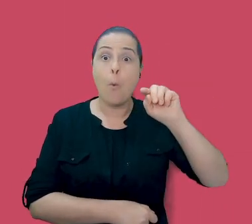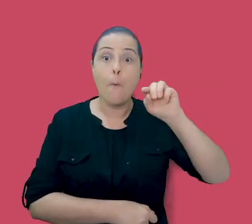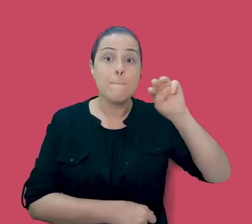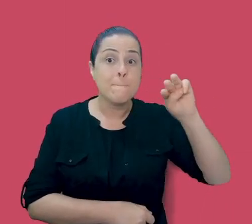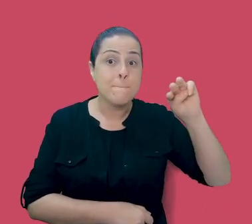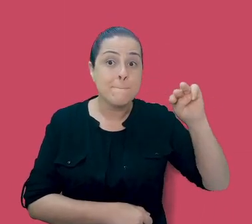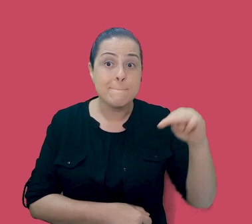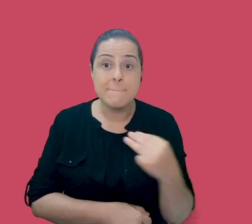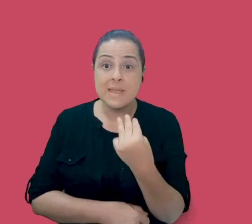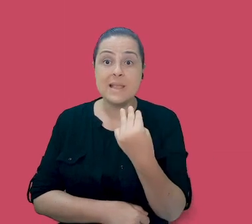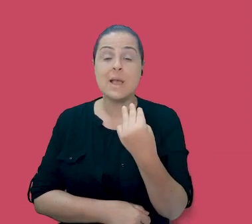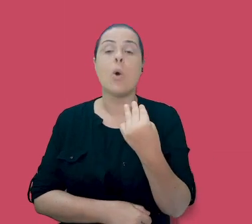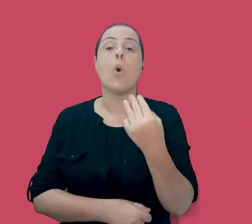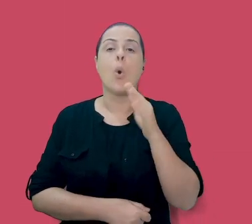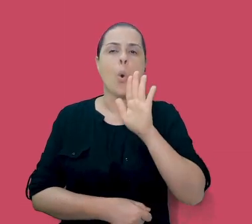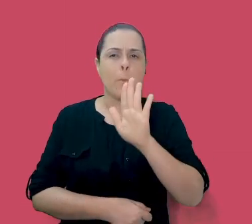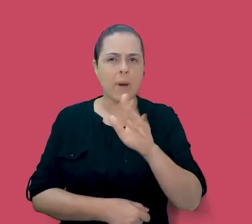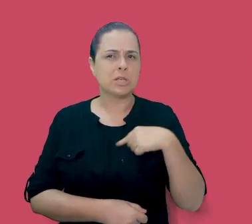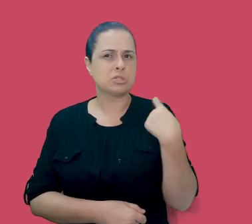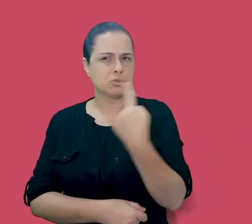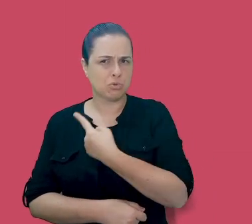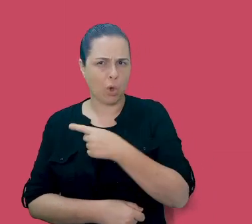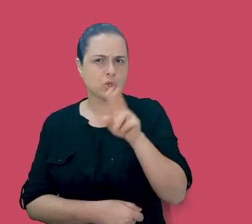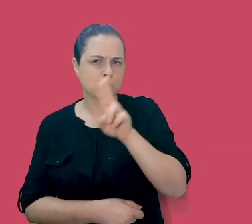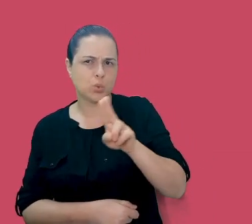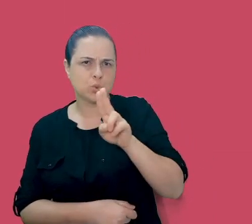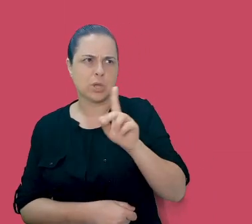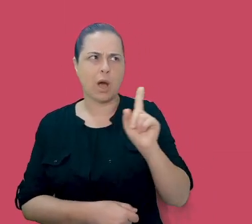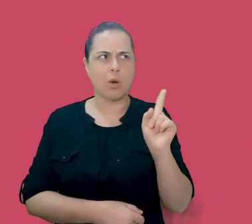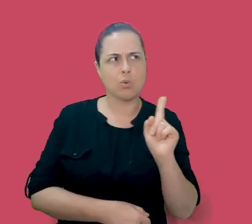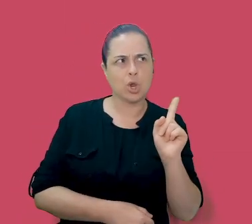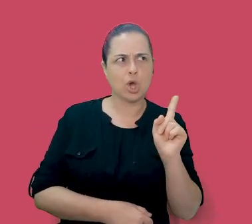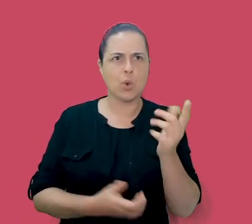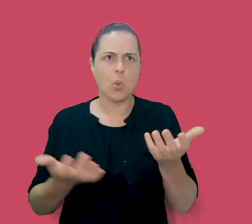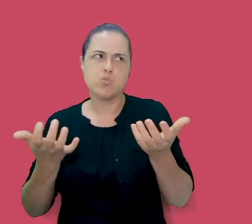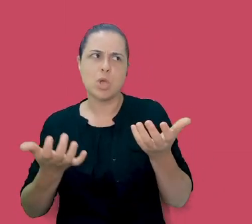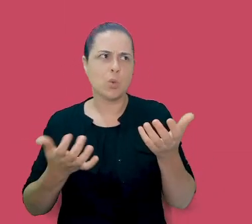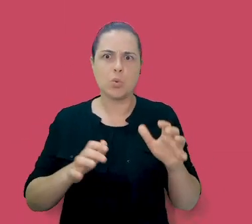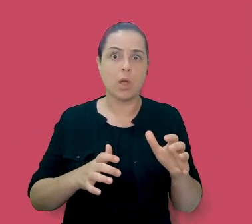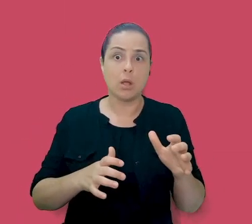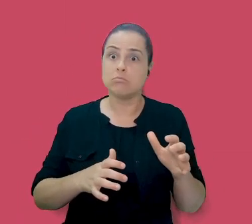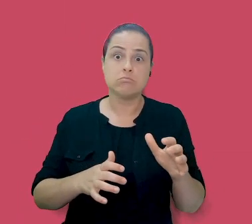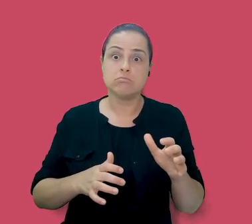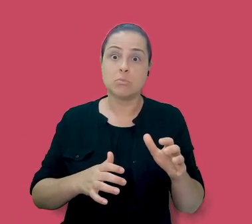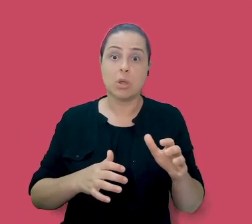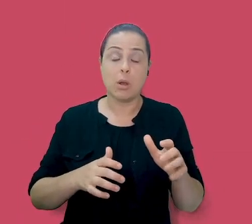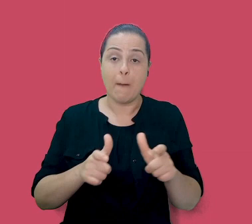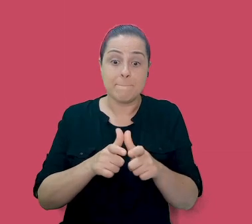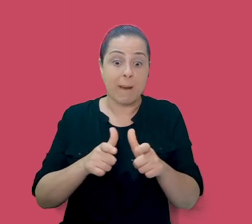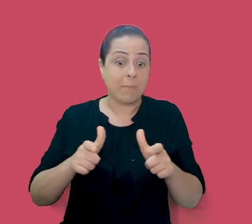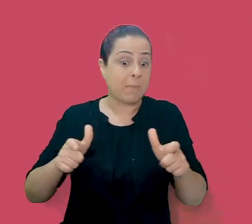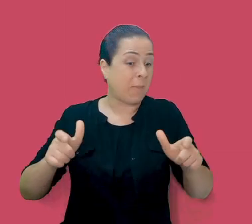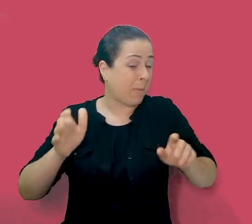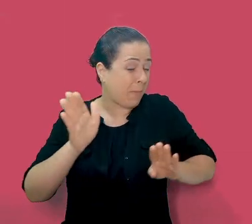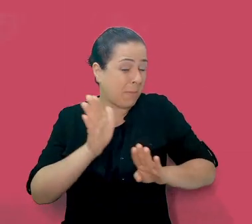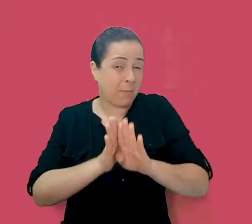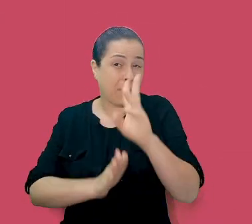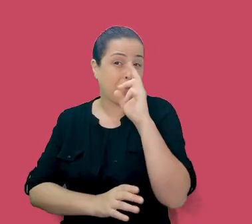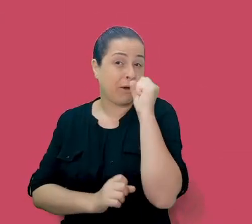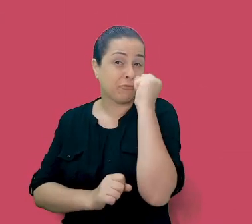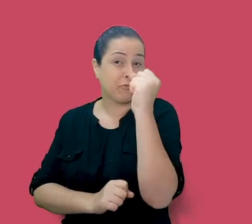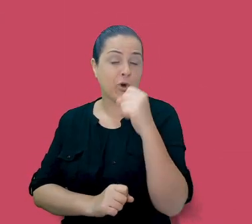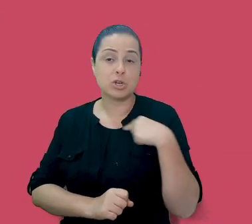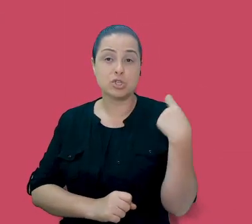nossa de utilizar ou não, ou de conviver ou não. Ele vai chegar com uma onda tão forte que a gente não vai ter como segurar isso,